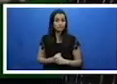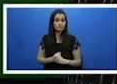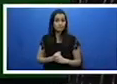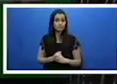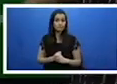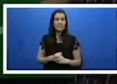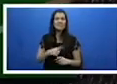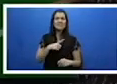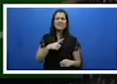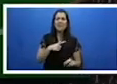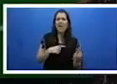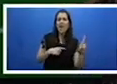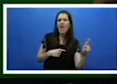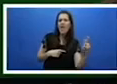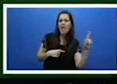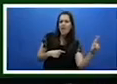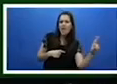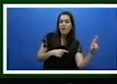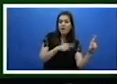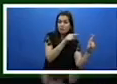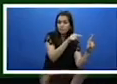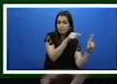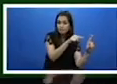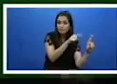2 R's, como que é o som?